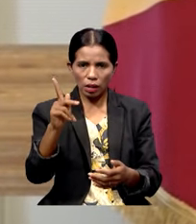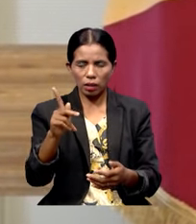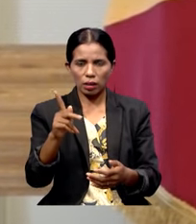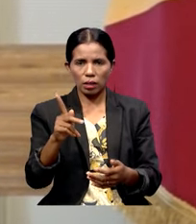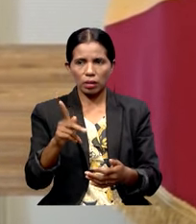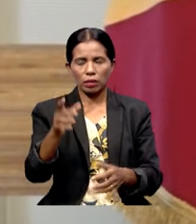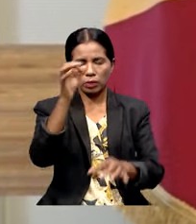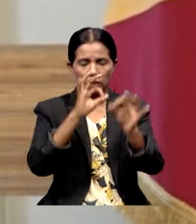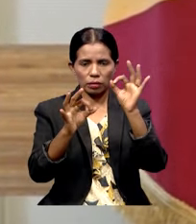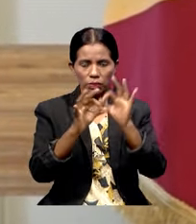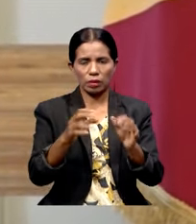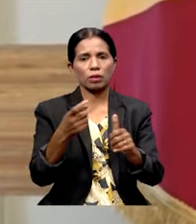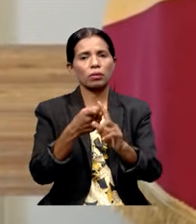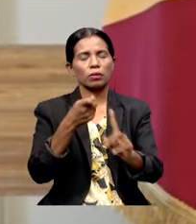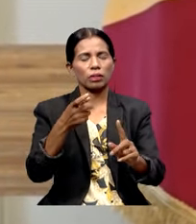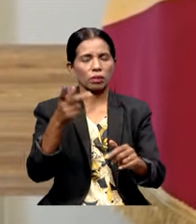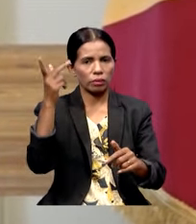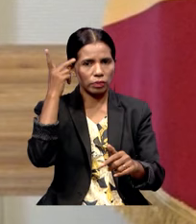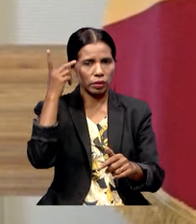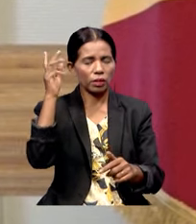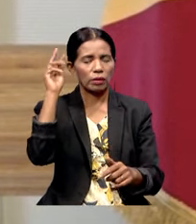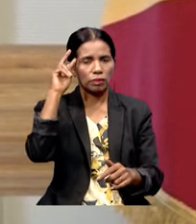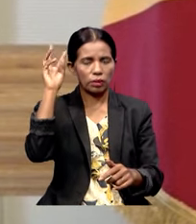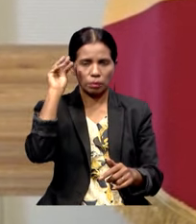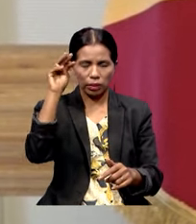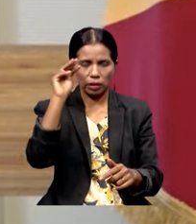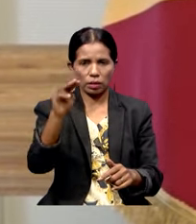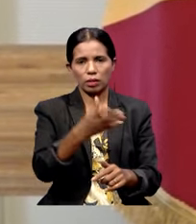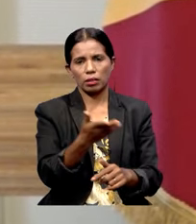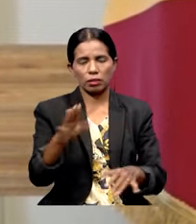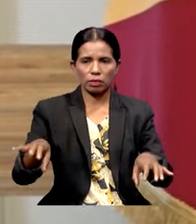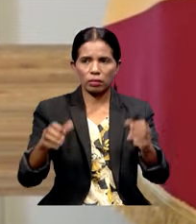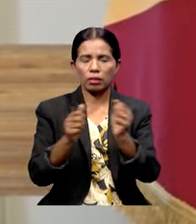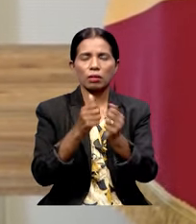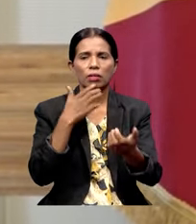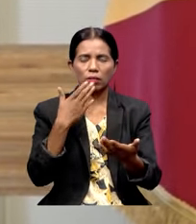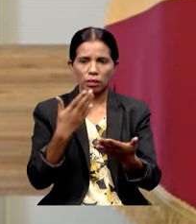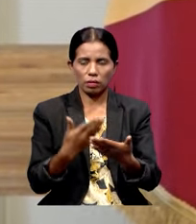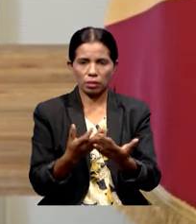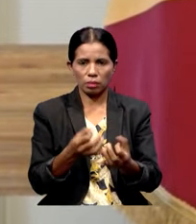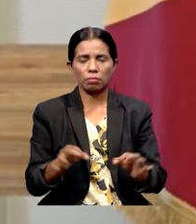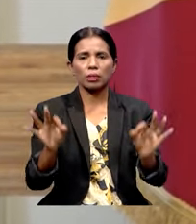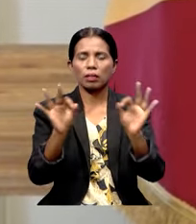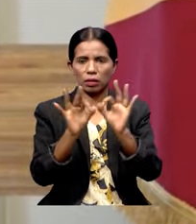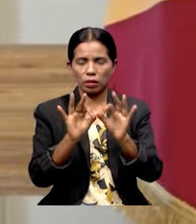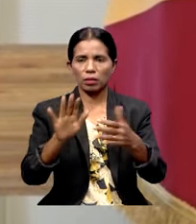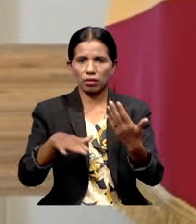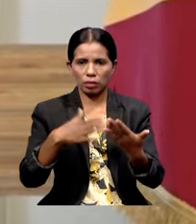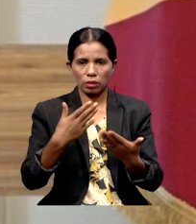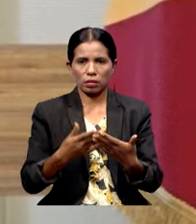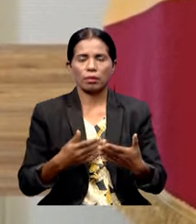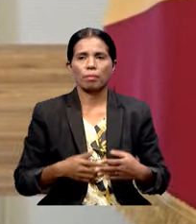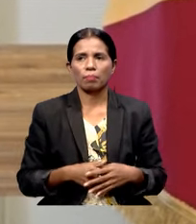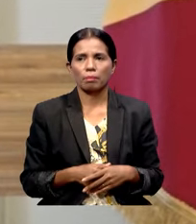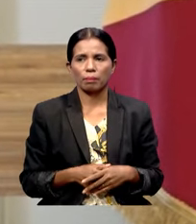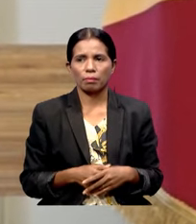com a Sra. Vice-Ministra, conversaremos mais concretamente sobre as prioridades